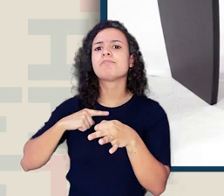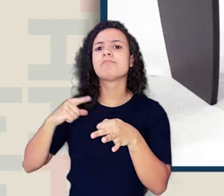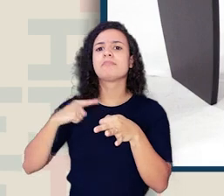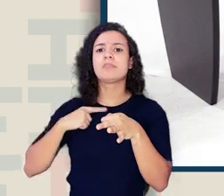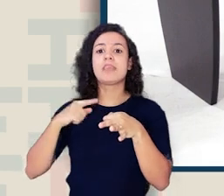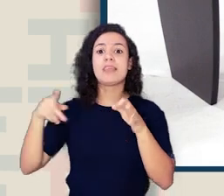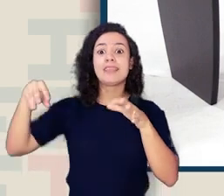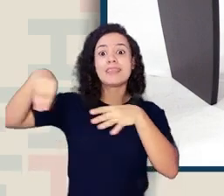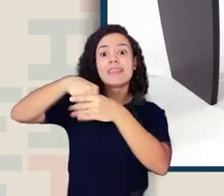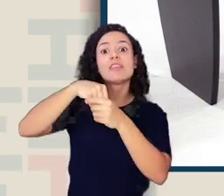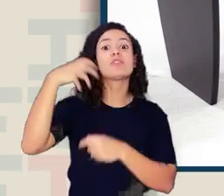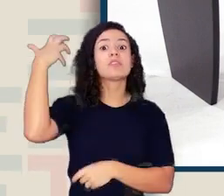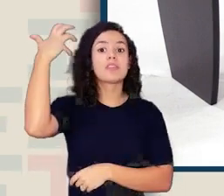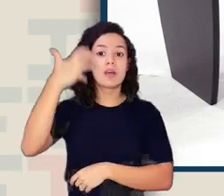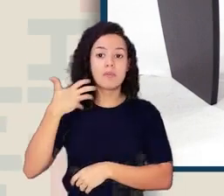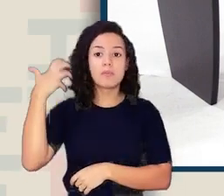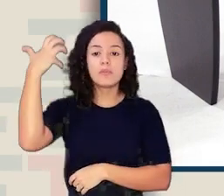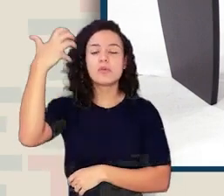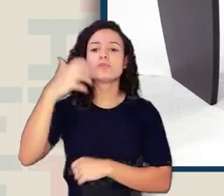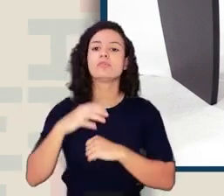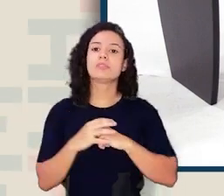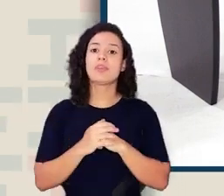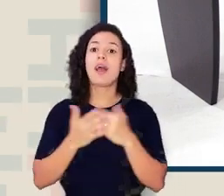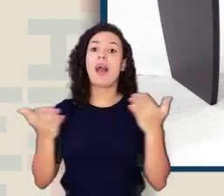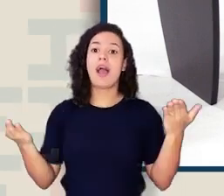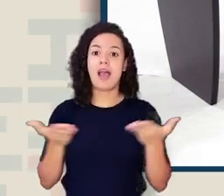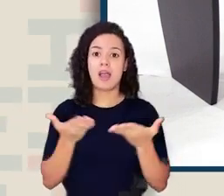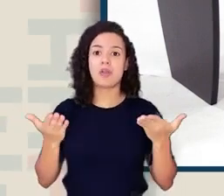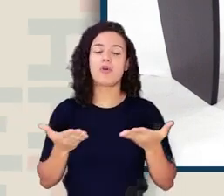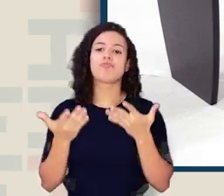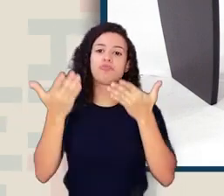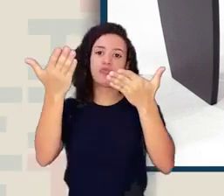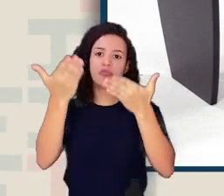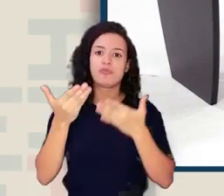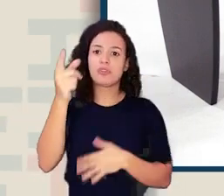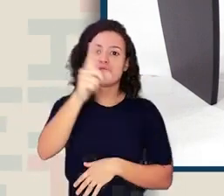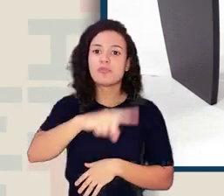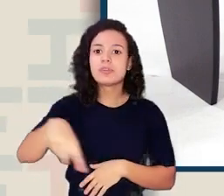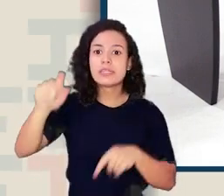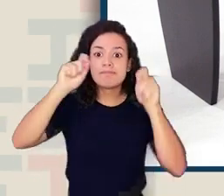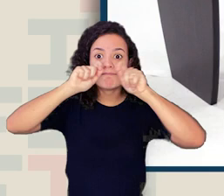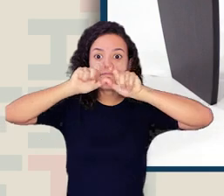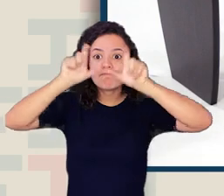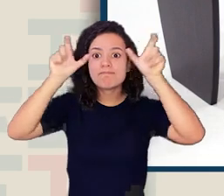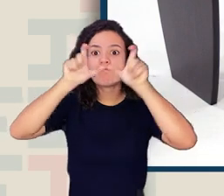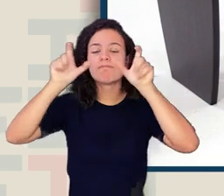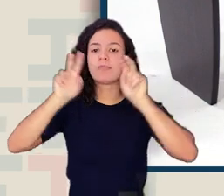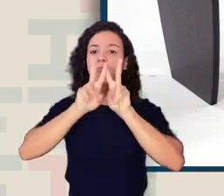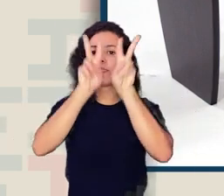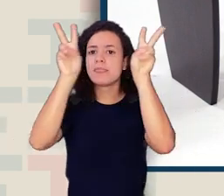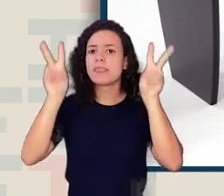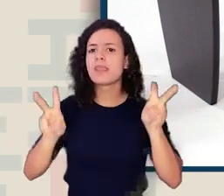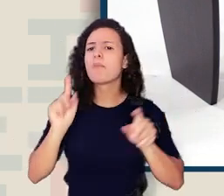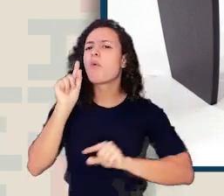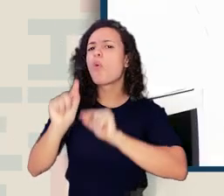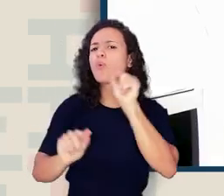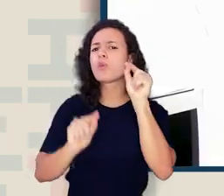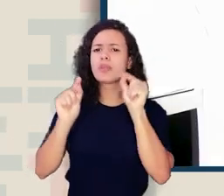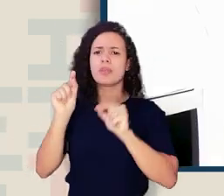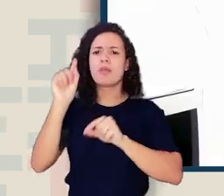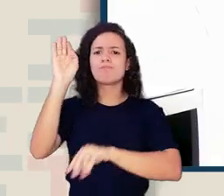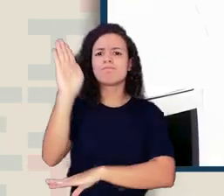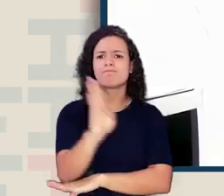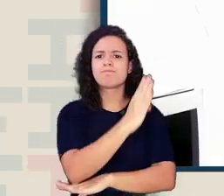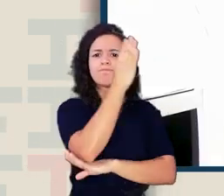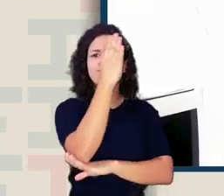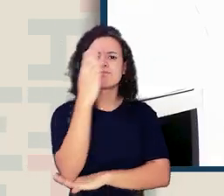ser todo interpretado pela nossa musicalidade. Convido, então, agora que todos possam se atentar um pouco sobre o que